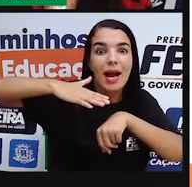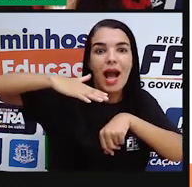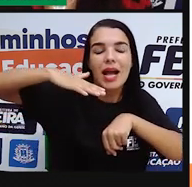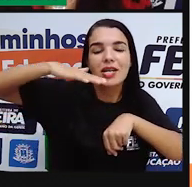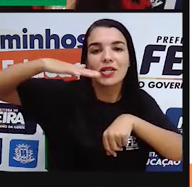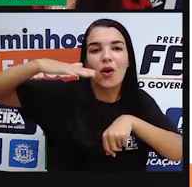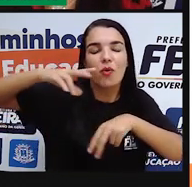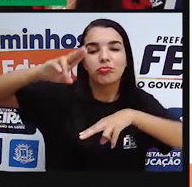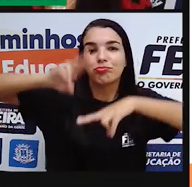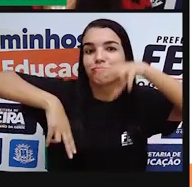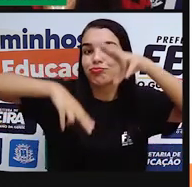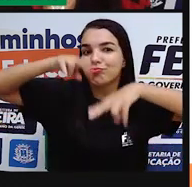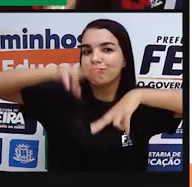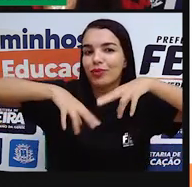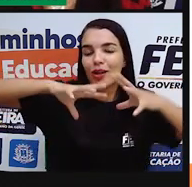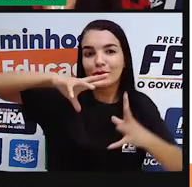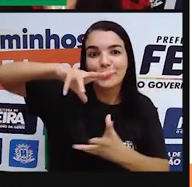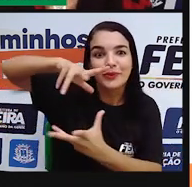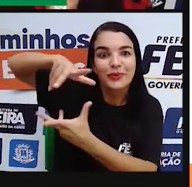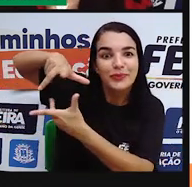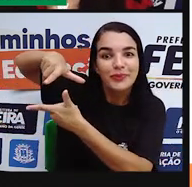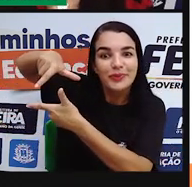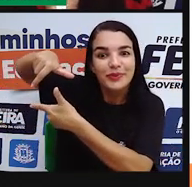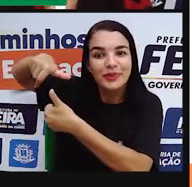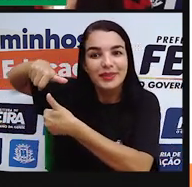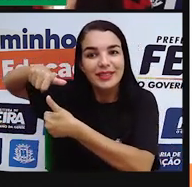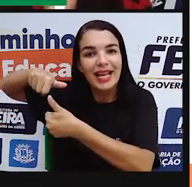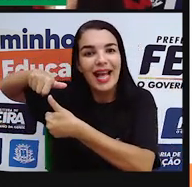João do mundo, que é o São João